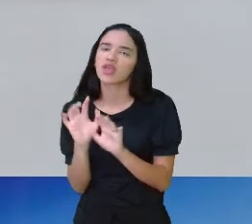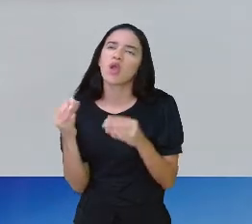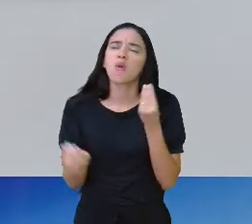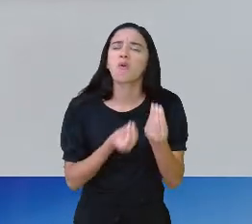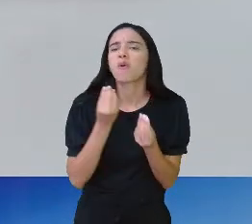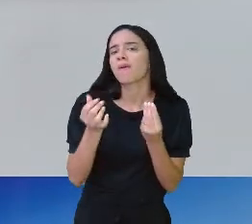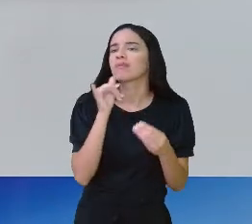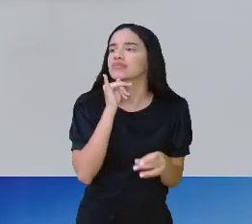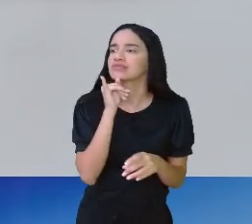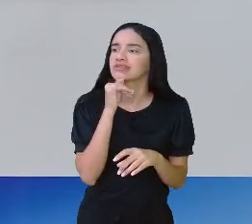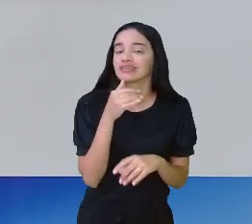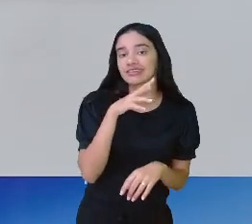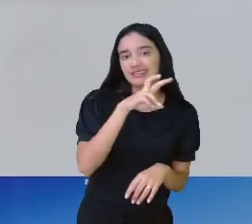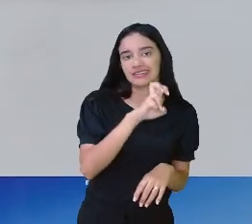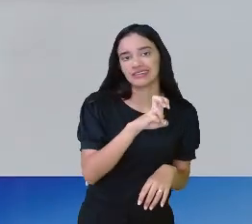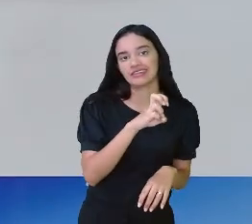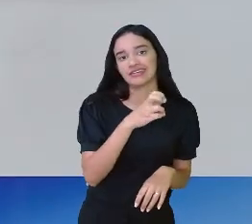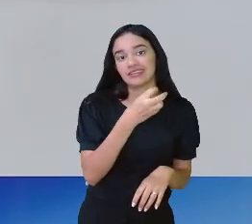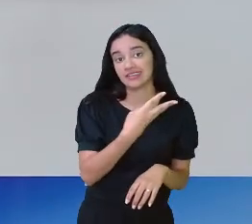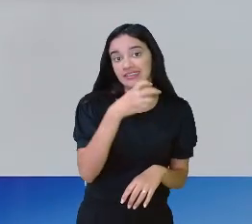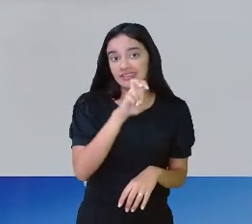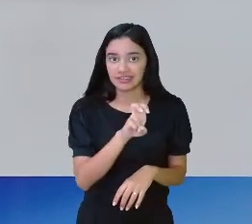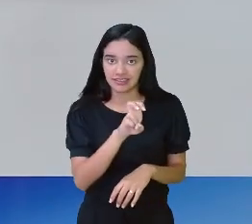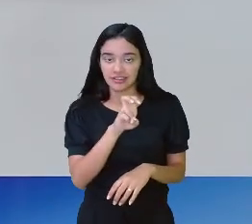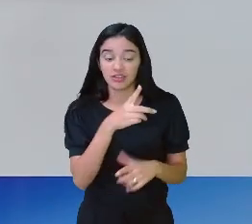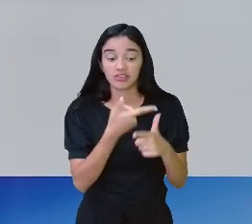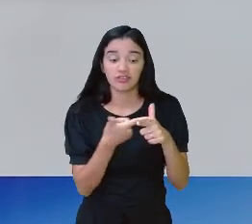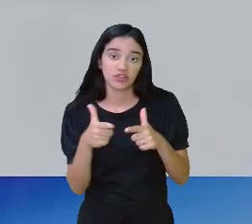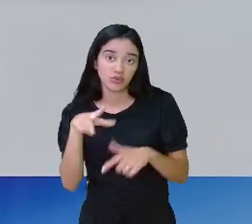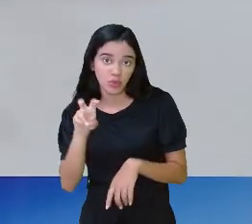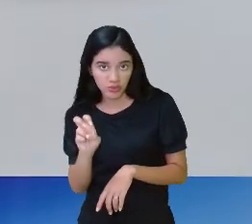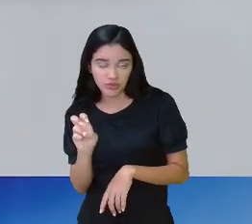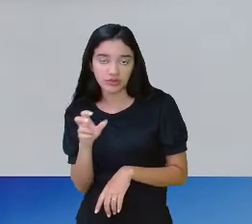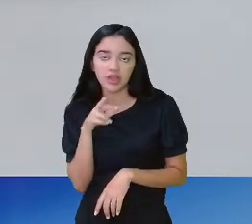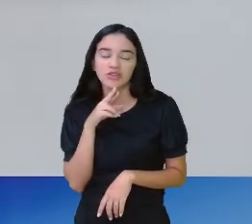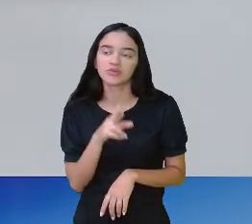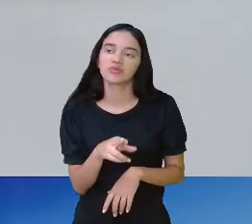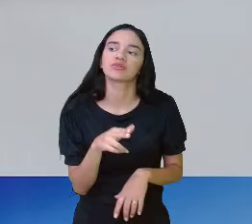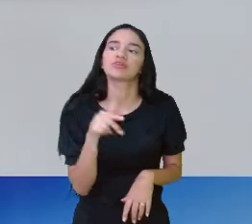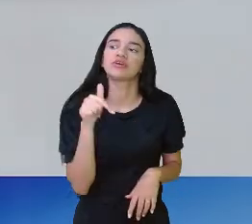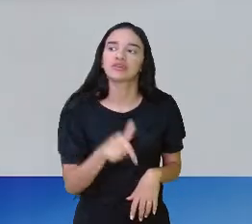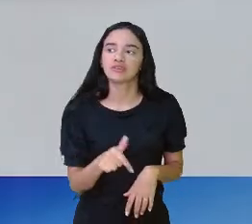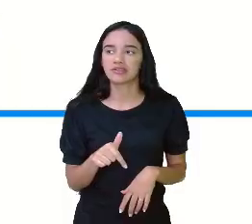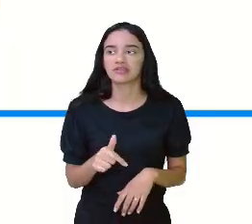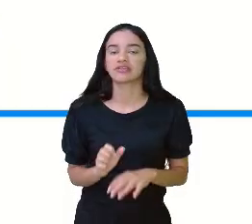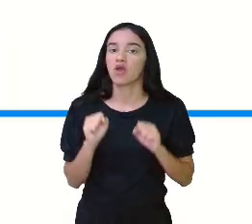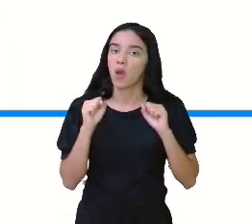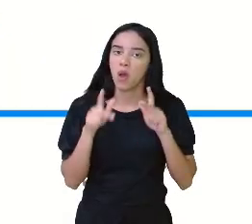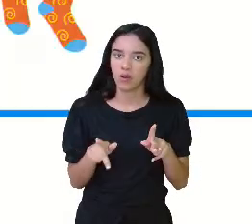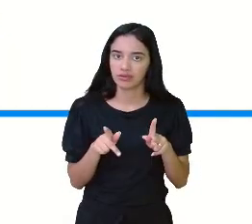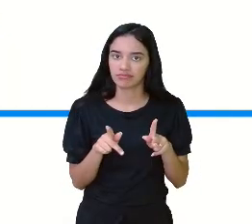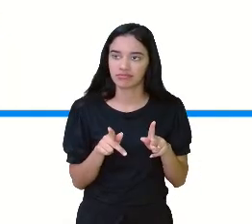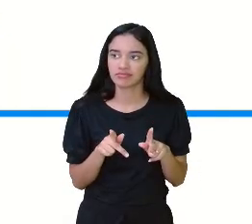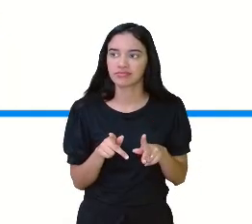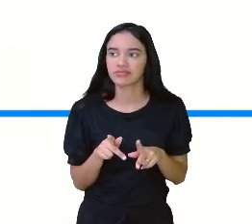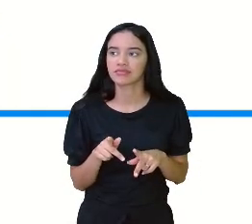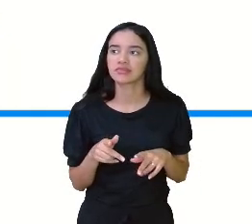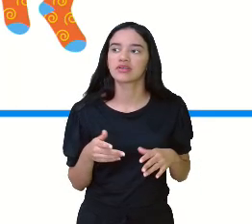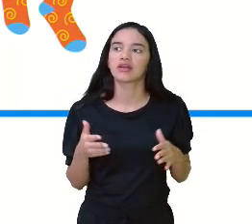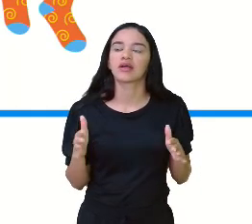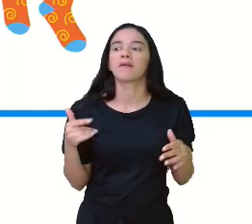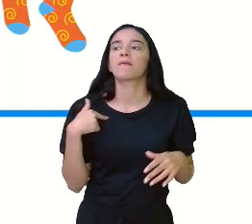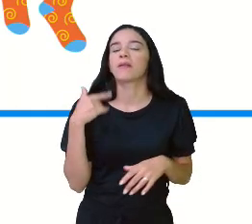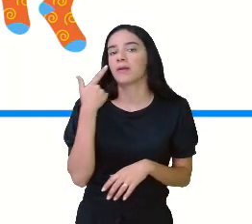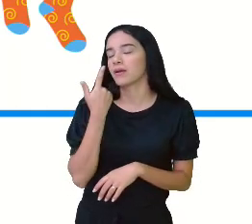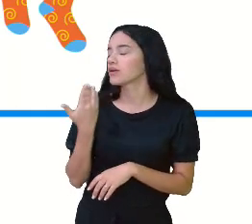como se eu pegasse esse 35 e dividisse por 5. O resultado vai ser 7. Beleza?